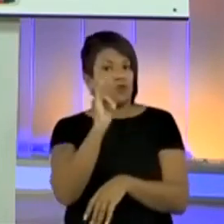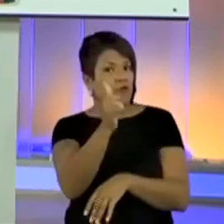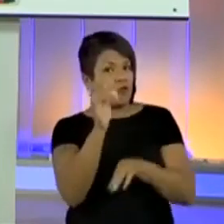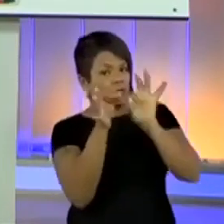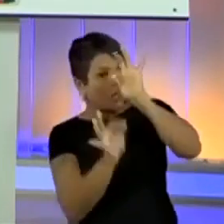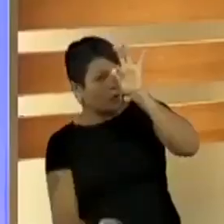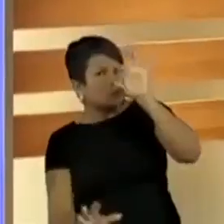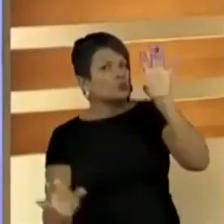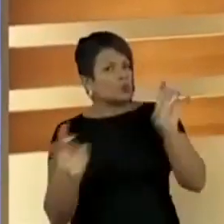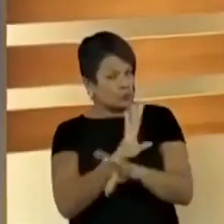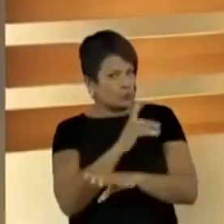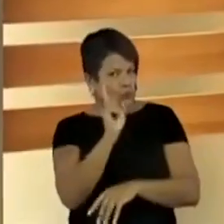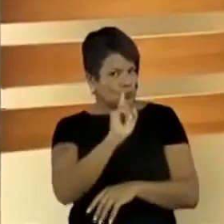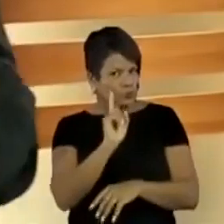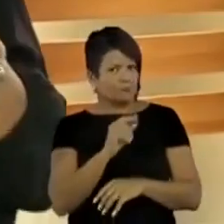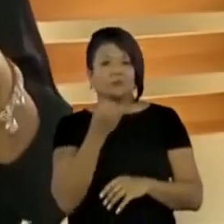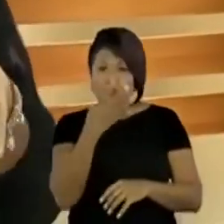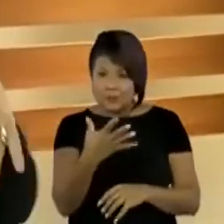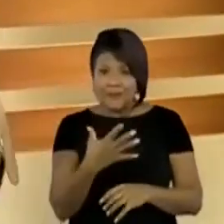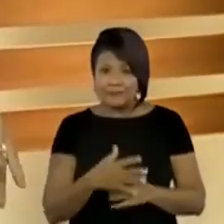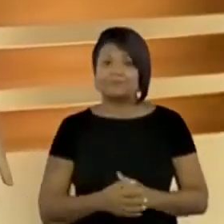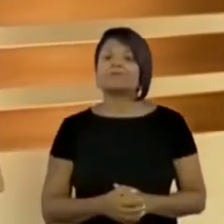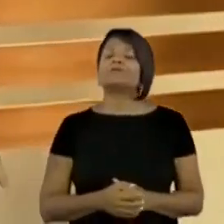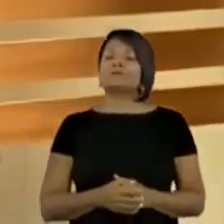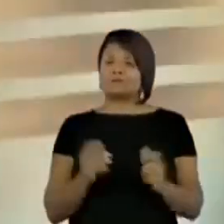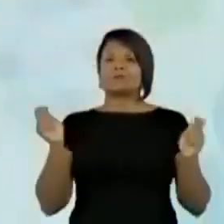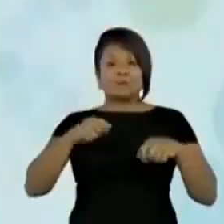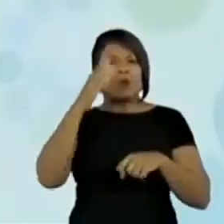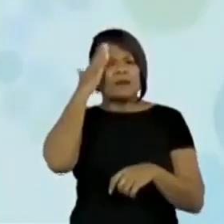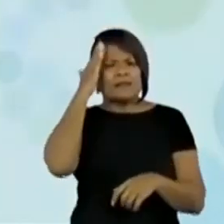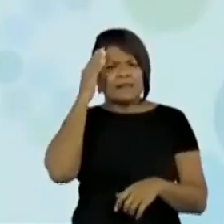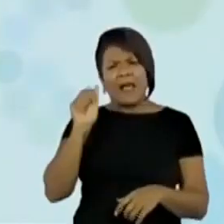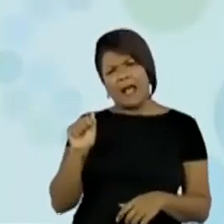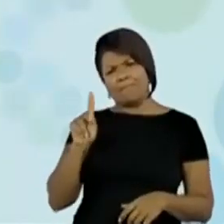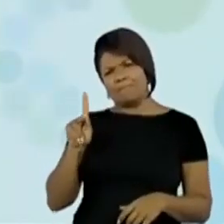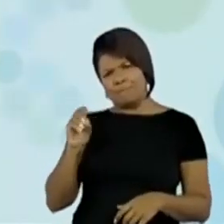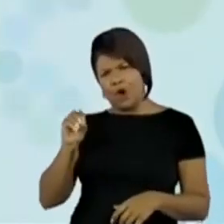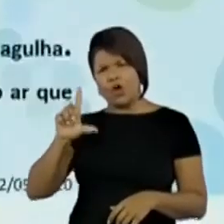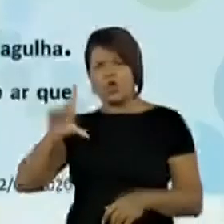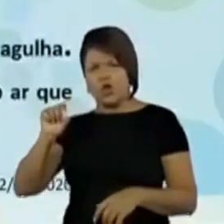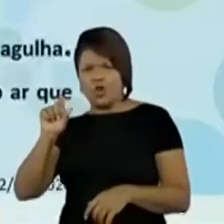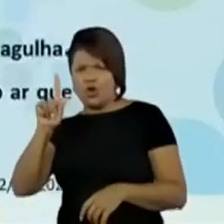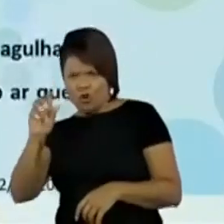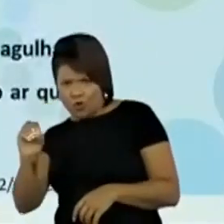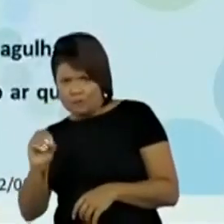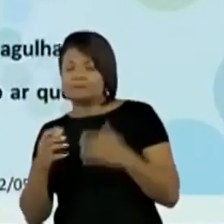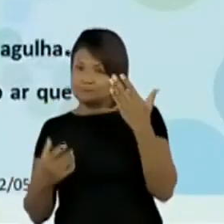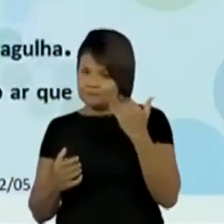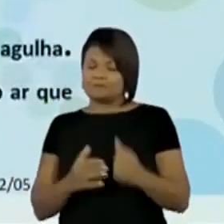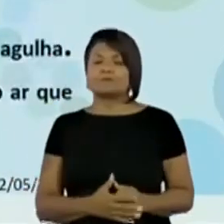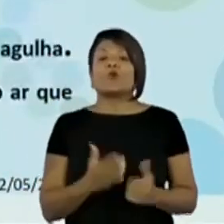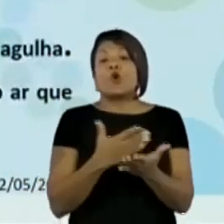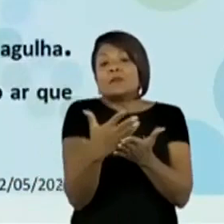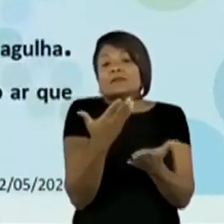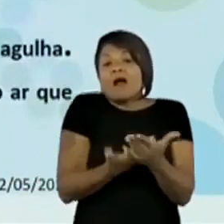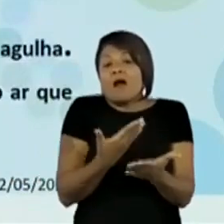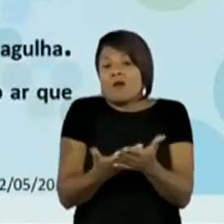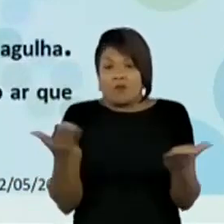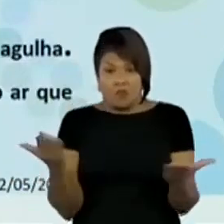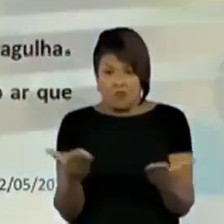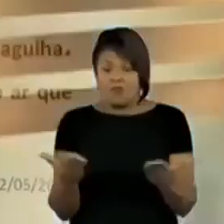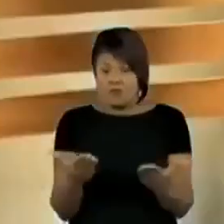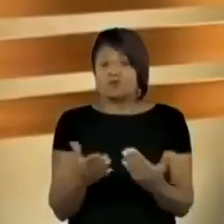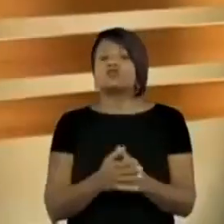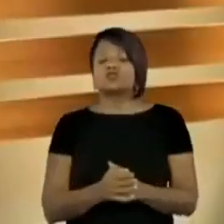inteiro. Tudo bem? Deu para entender a questão do apólogo? Então nós vamos começar hoje a nossa aula